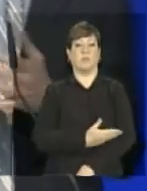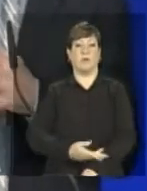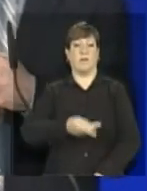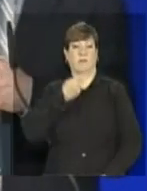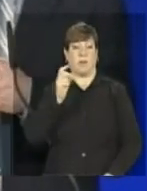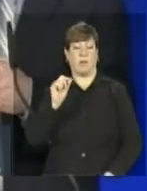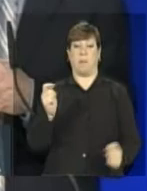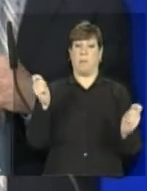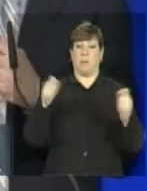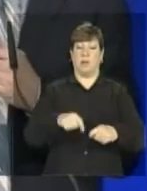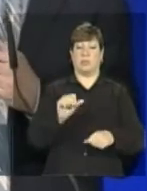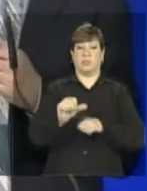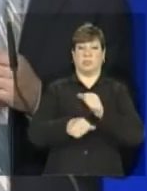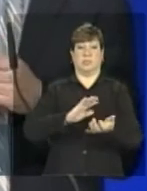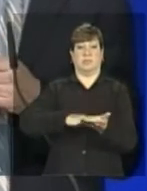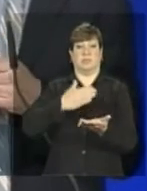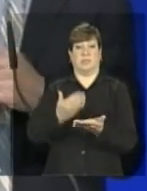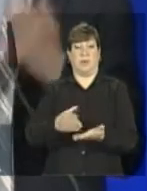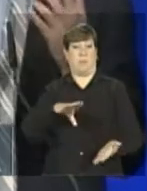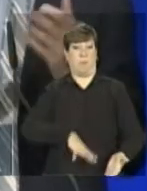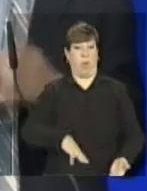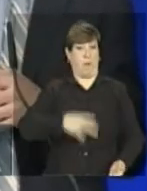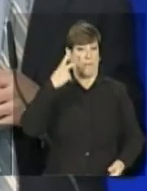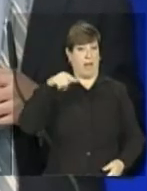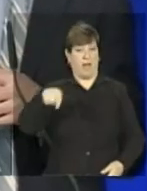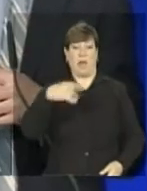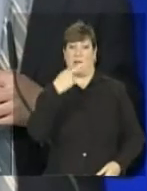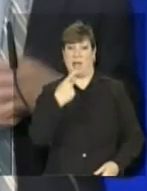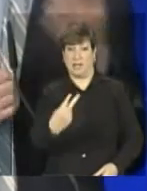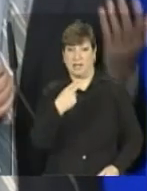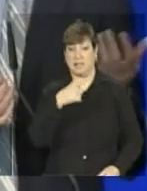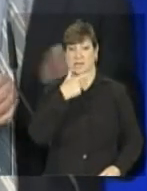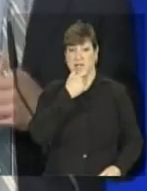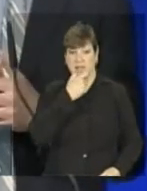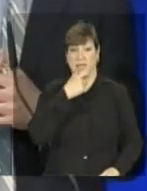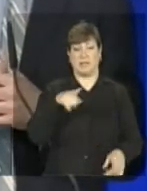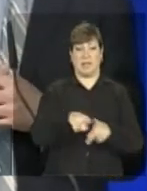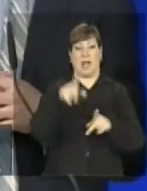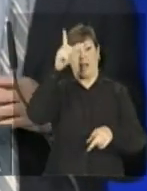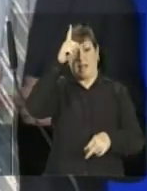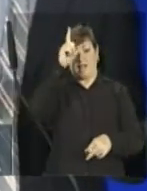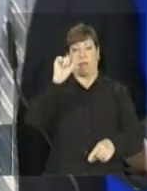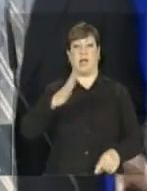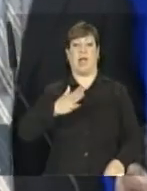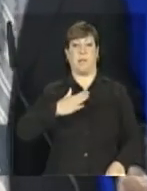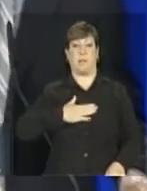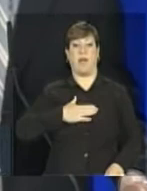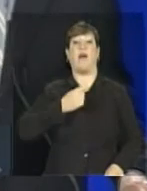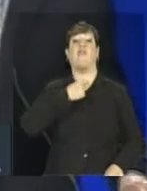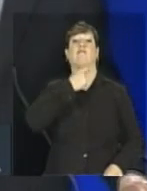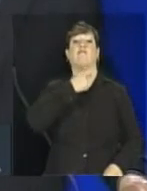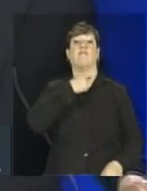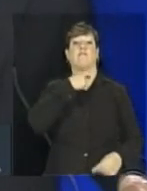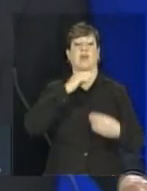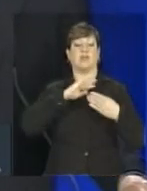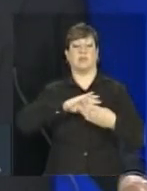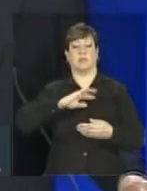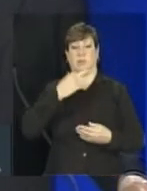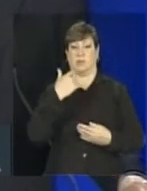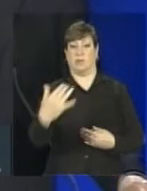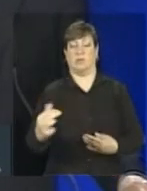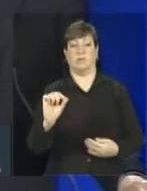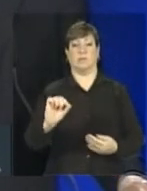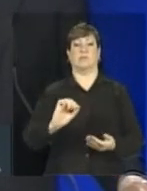Possibilidades de tradução, português para inglês, para alemão, e a minha voz traduzida, a voz